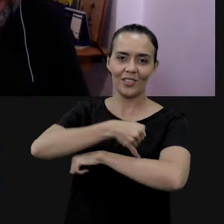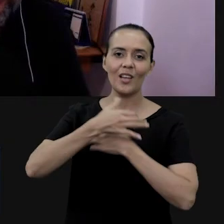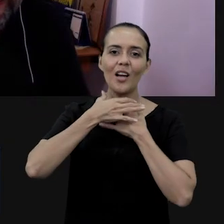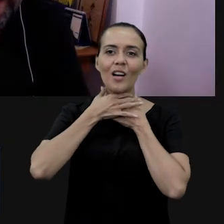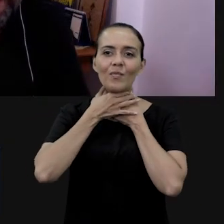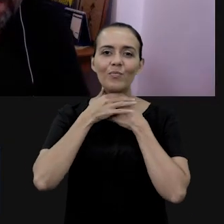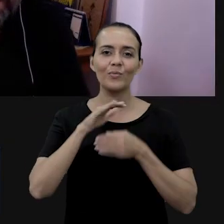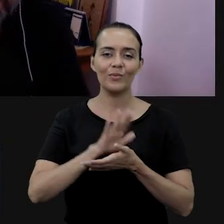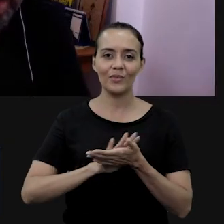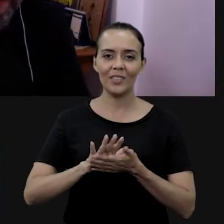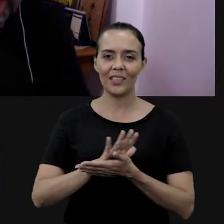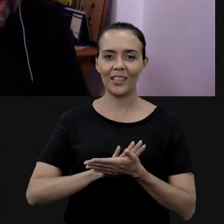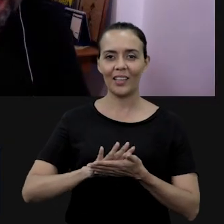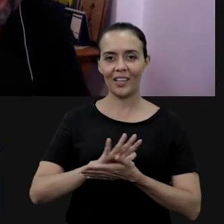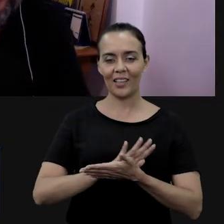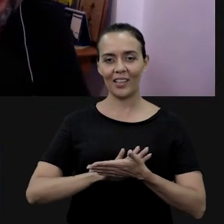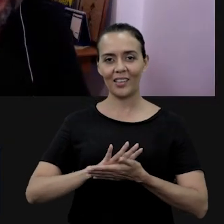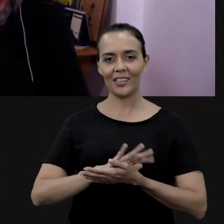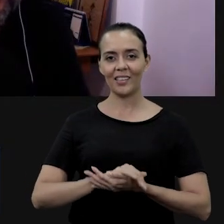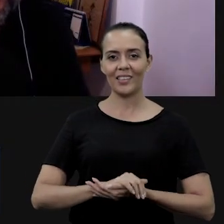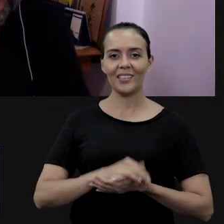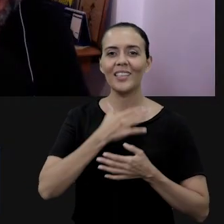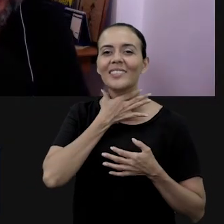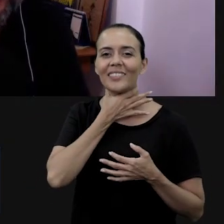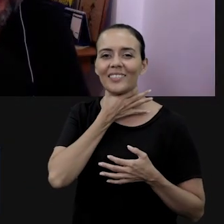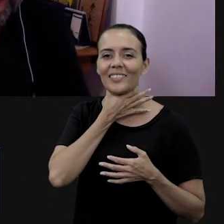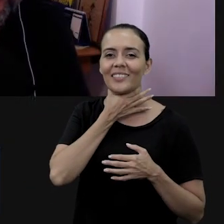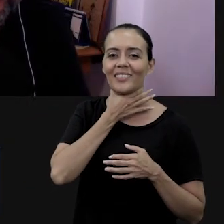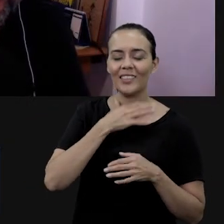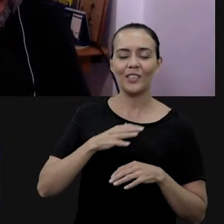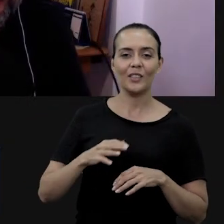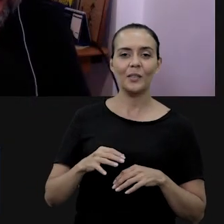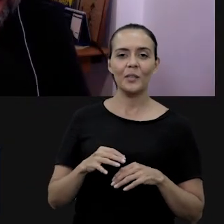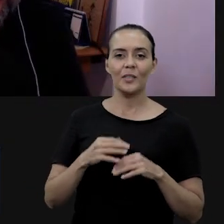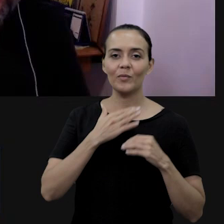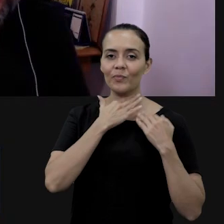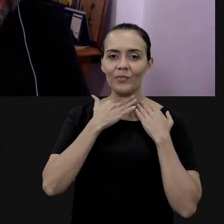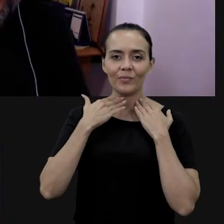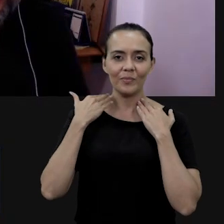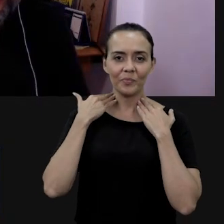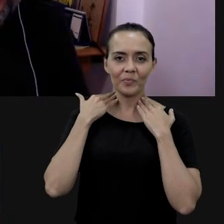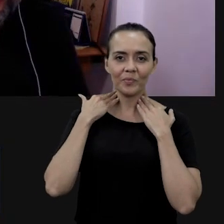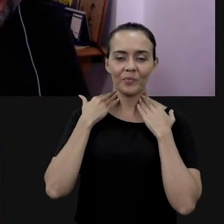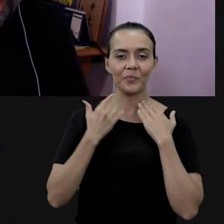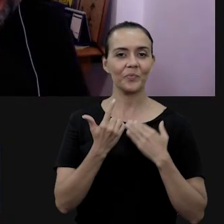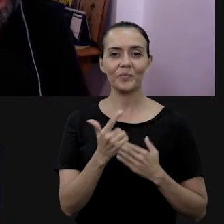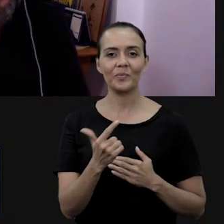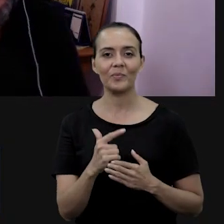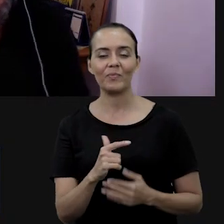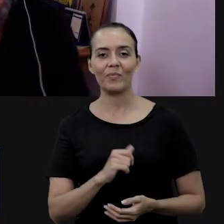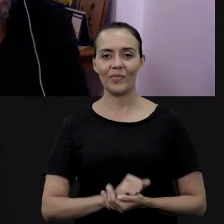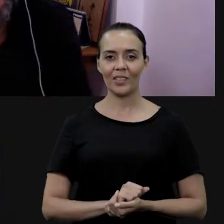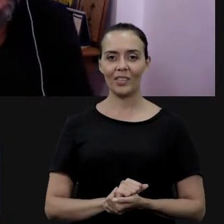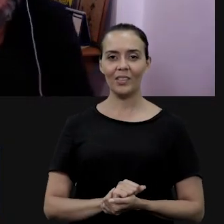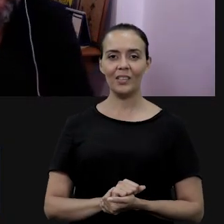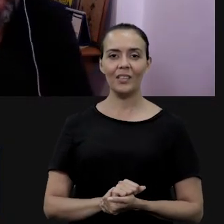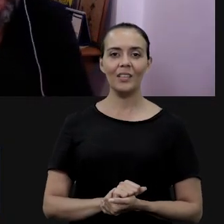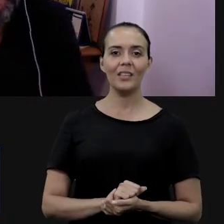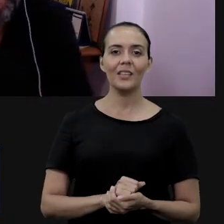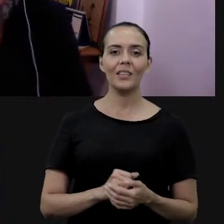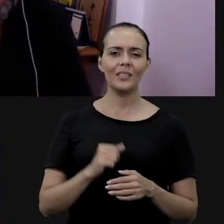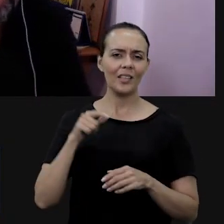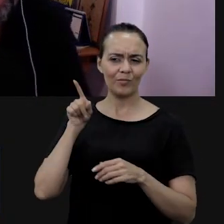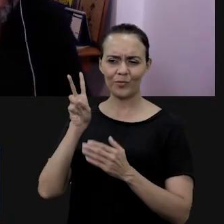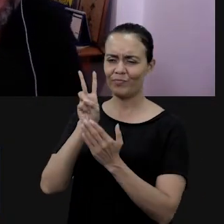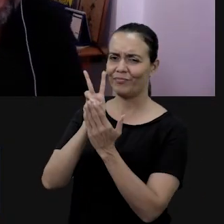sem Cabeça, mas é, a partir da perspectiva dos povos